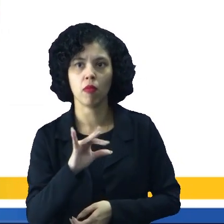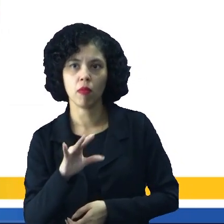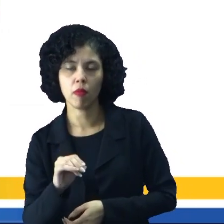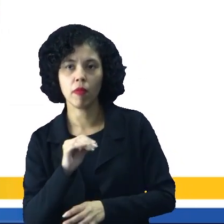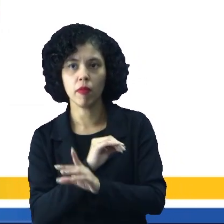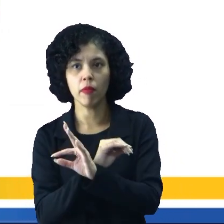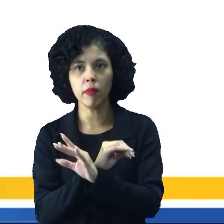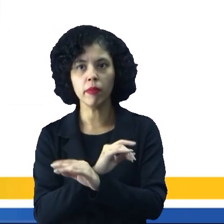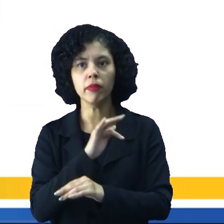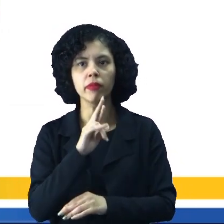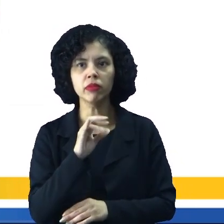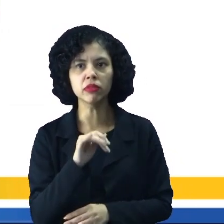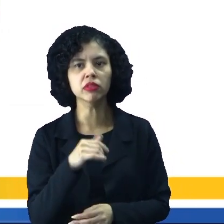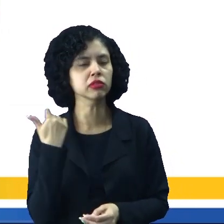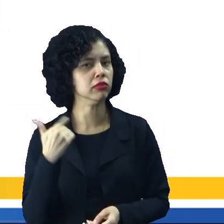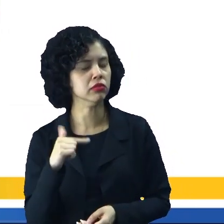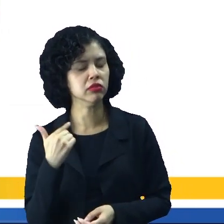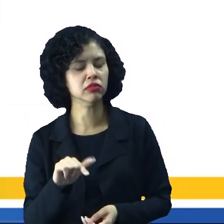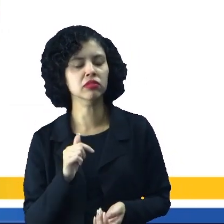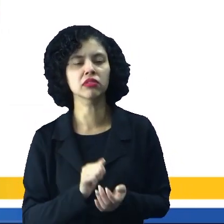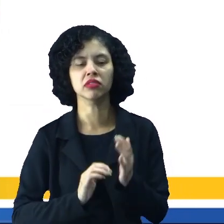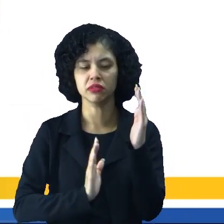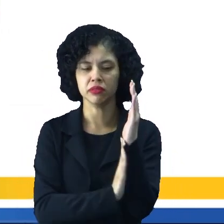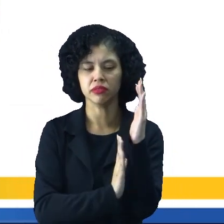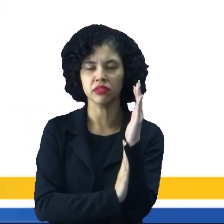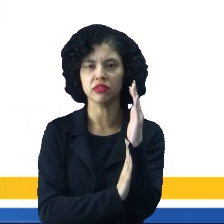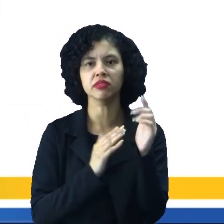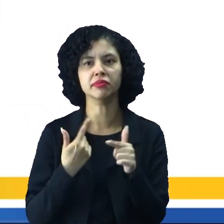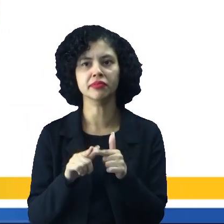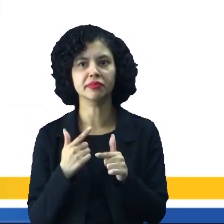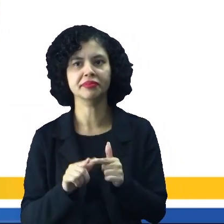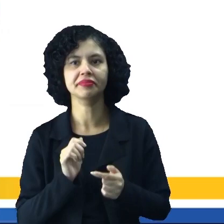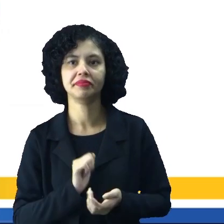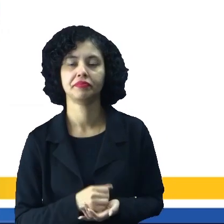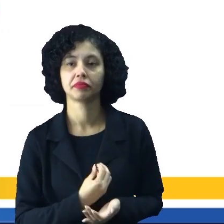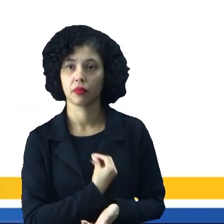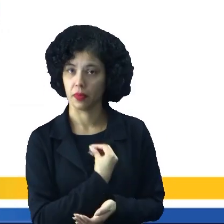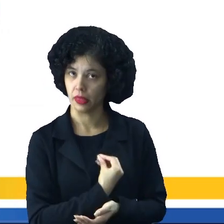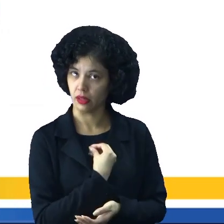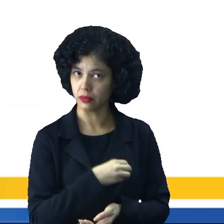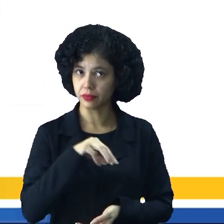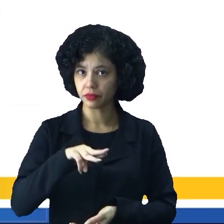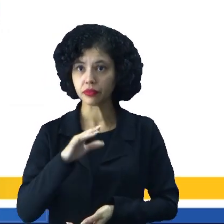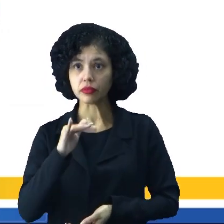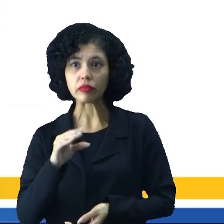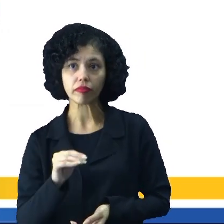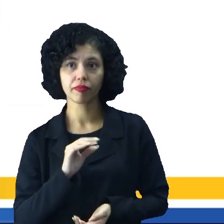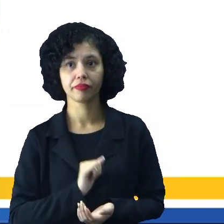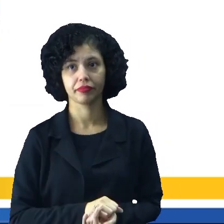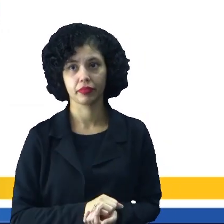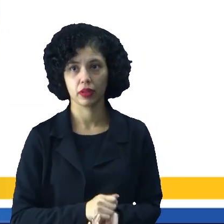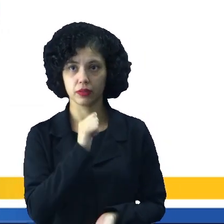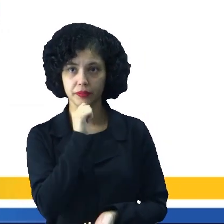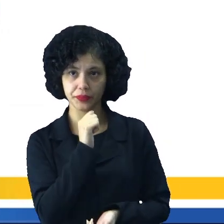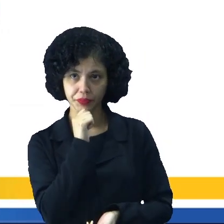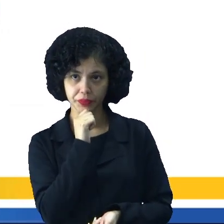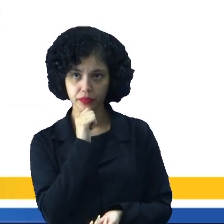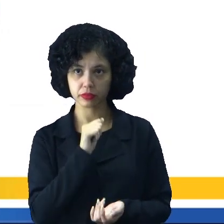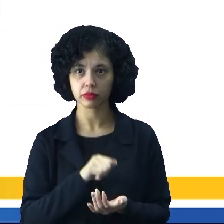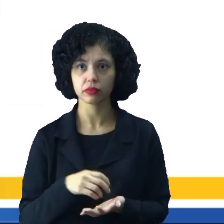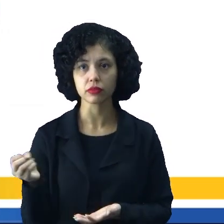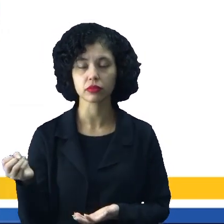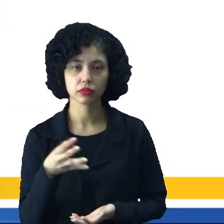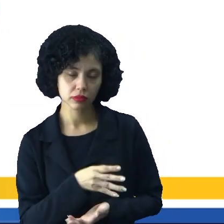pepsina não causam irritação na parede do estômago, pois essa apresenta um muco que a reveste. Além disso, há a